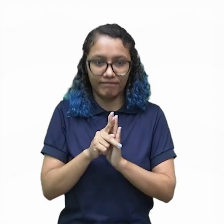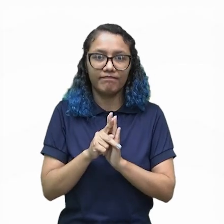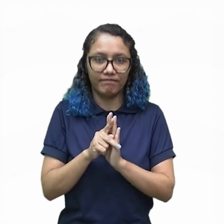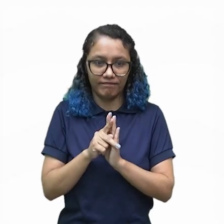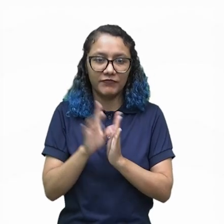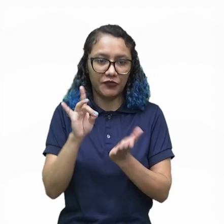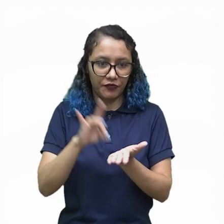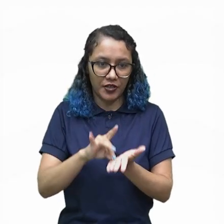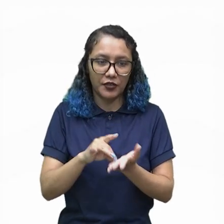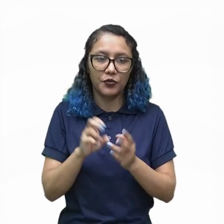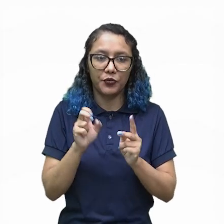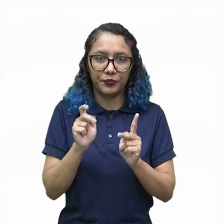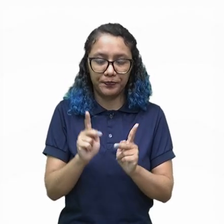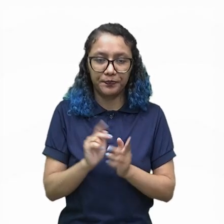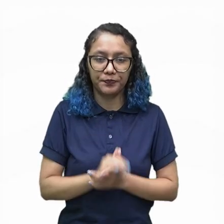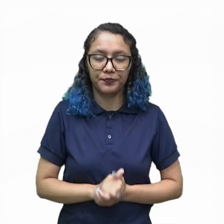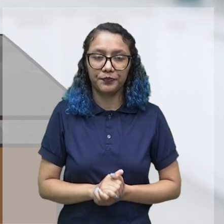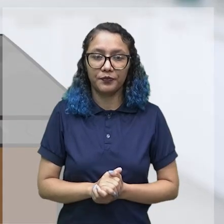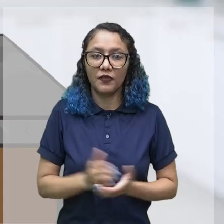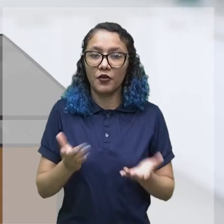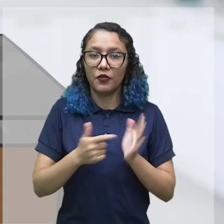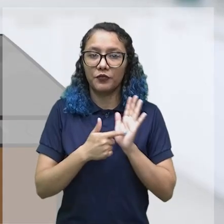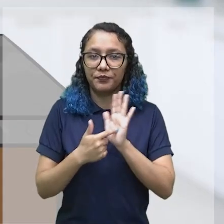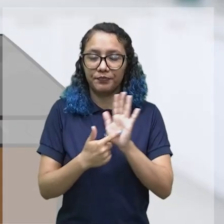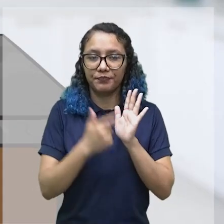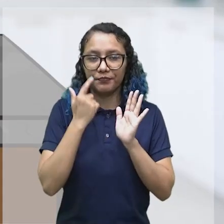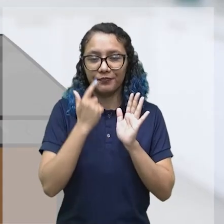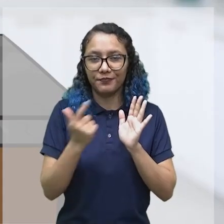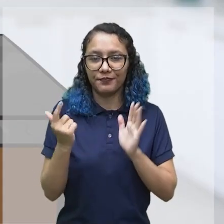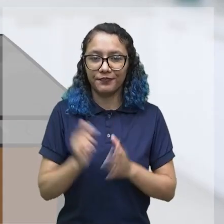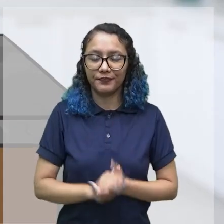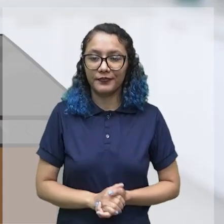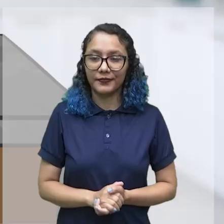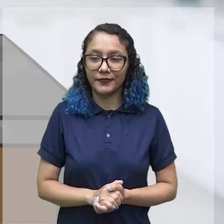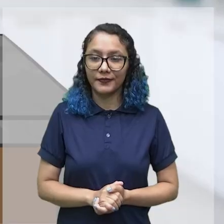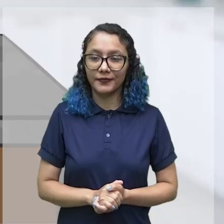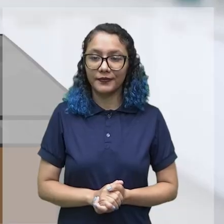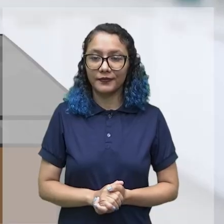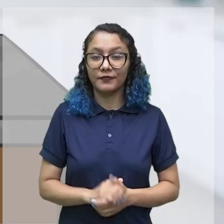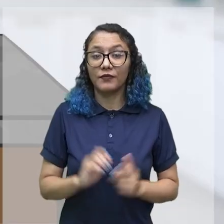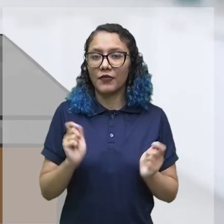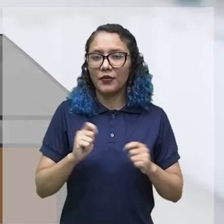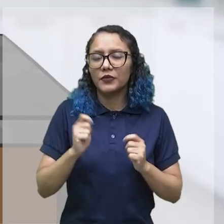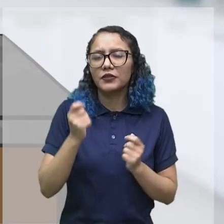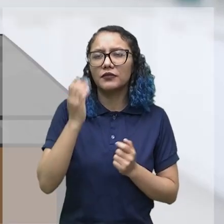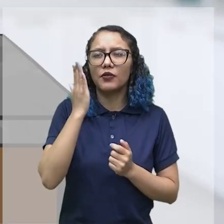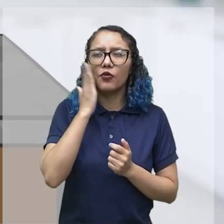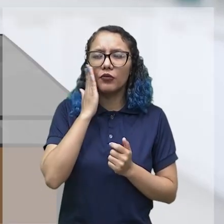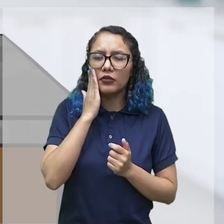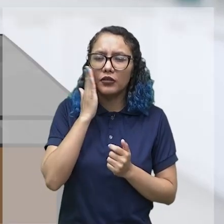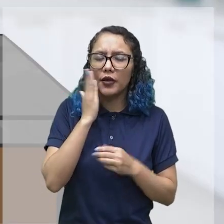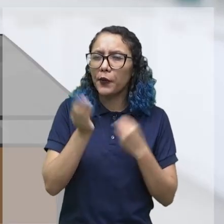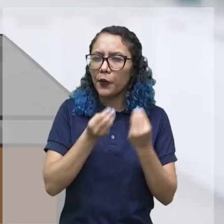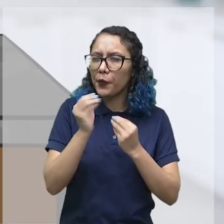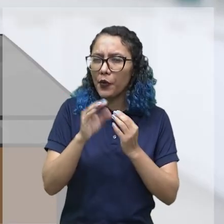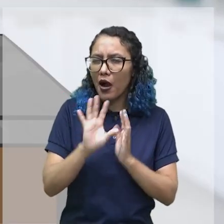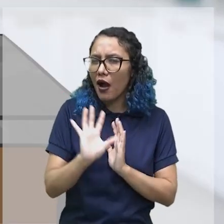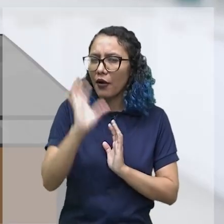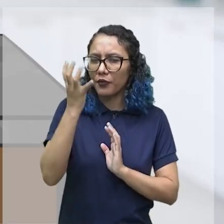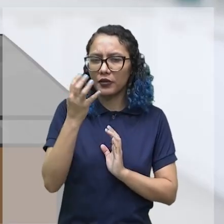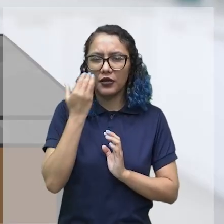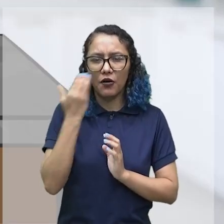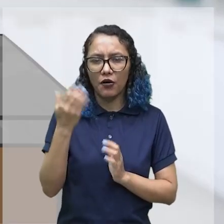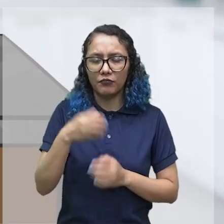E aqui no esqueminha, né, que eu trago para vocês, é possível a gente entender melhor, né, como se dá. Então, aqui a gente tem a